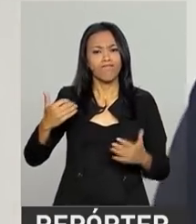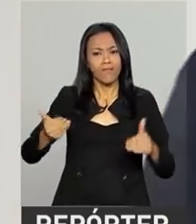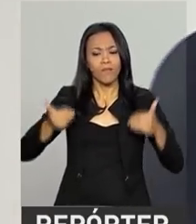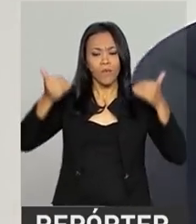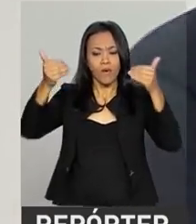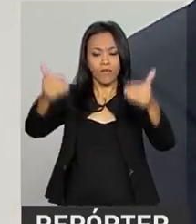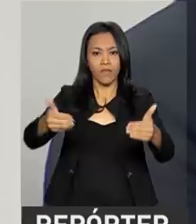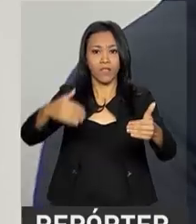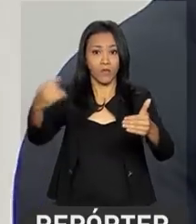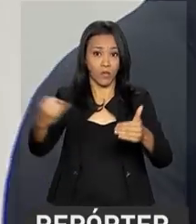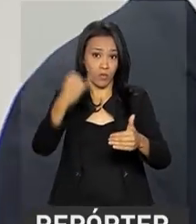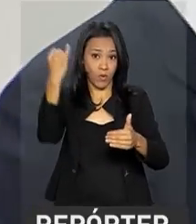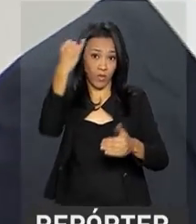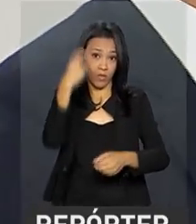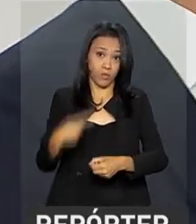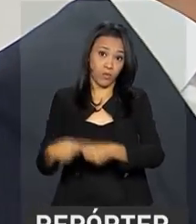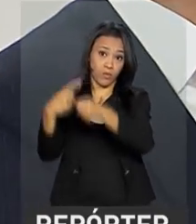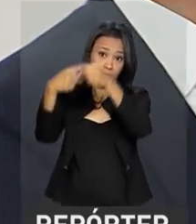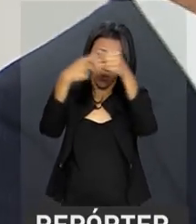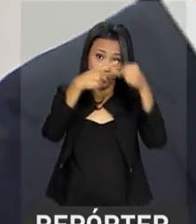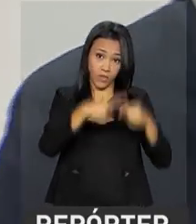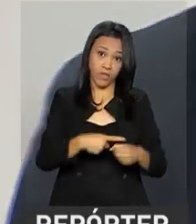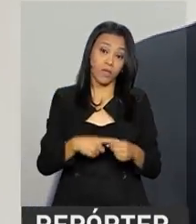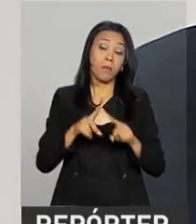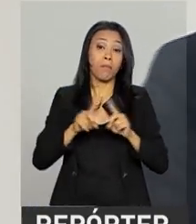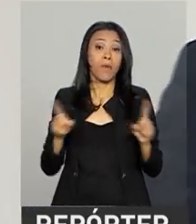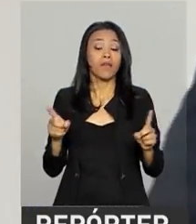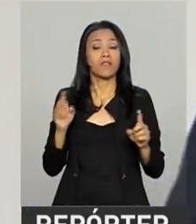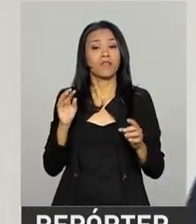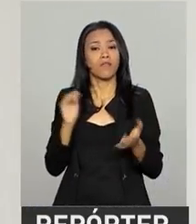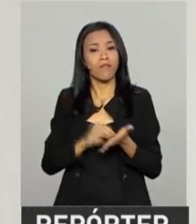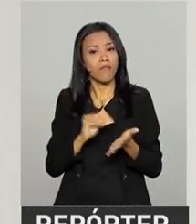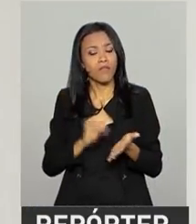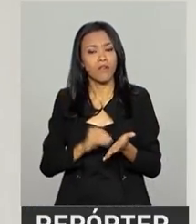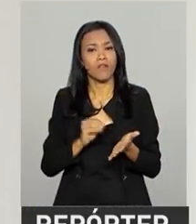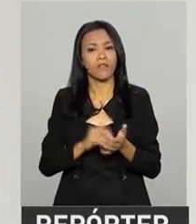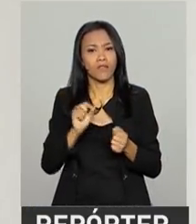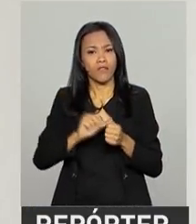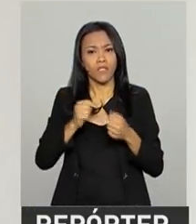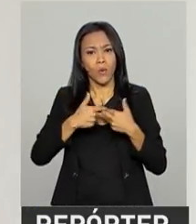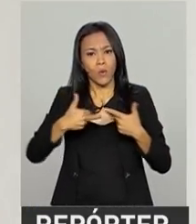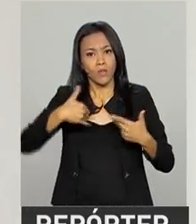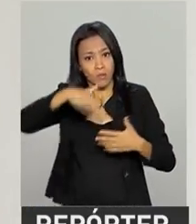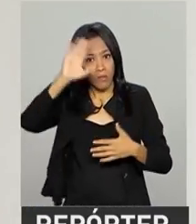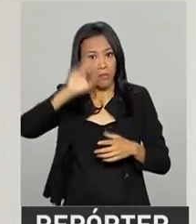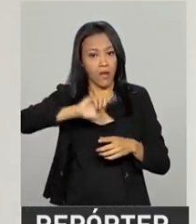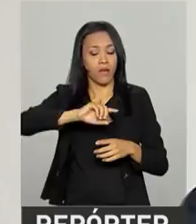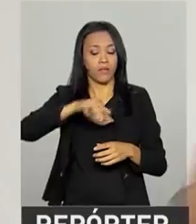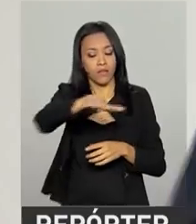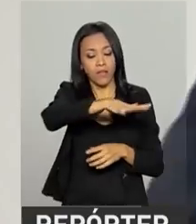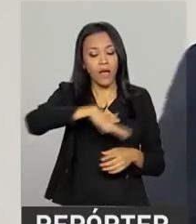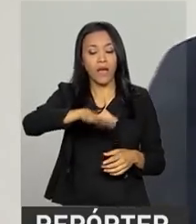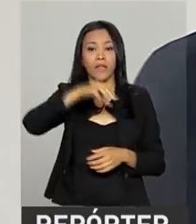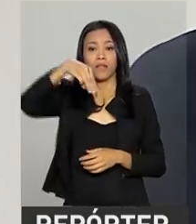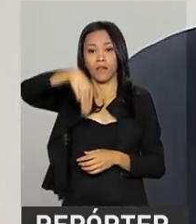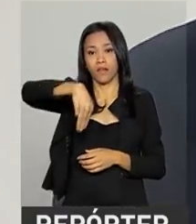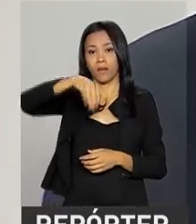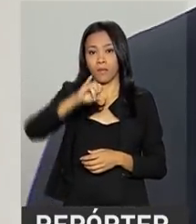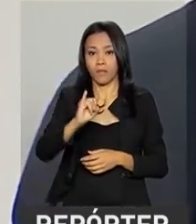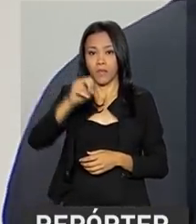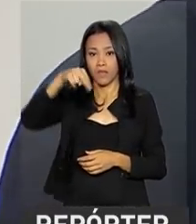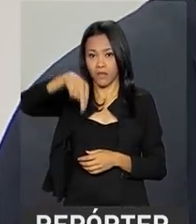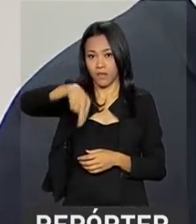municípios mas ainda muito pequeno para o que precisa a mineração brasileira entre você fazer um requerimento de pesquisa no brasil e entrar em produção